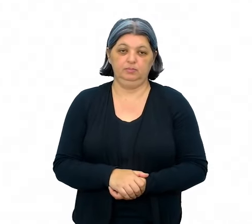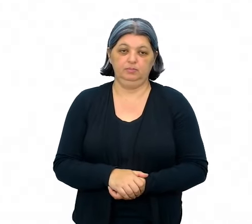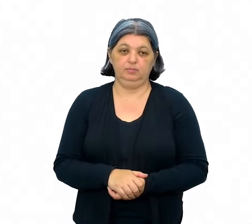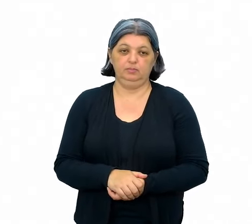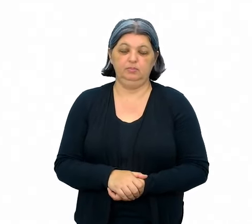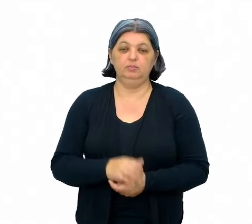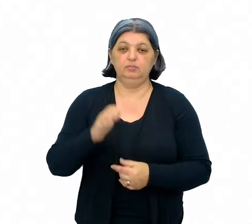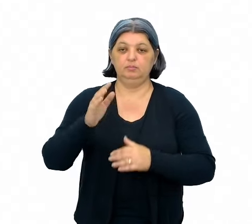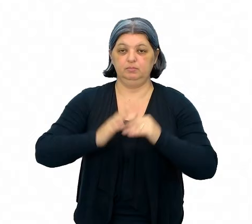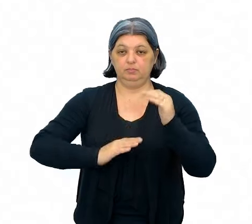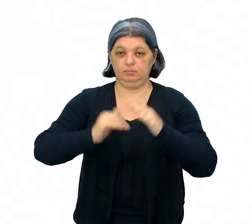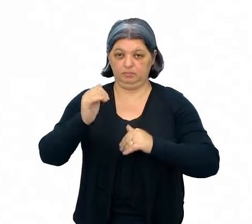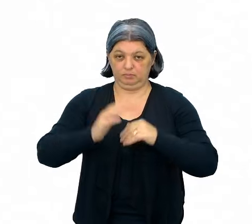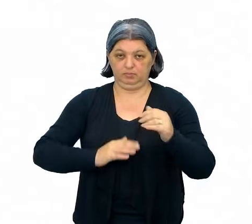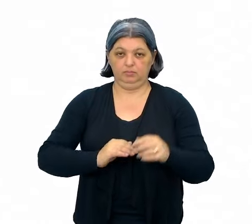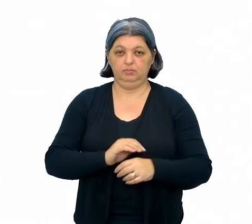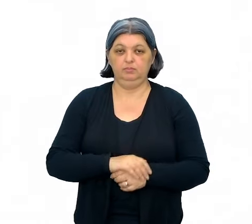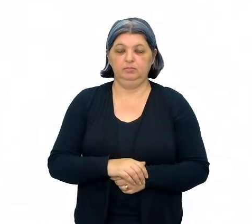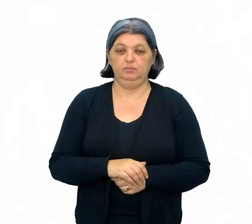Nas habilidades